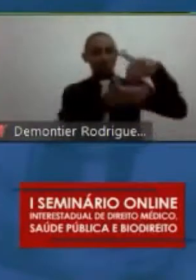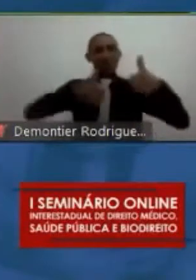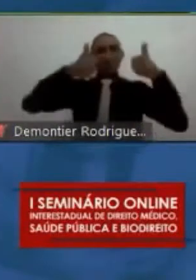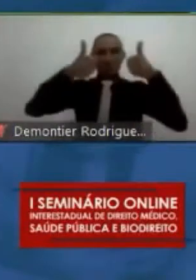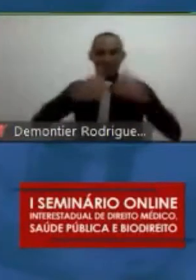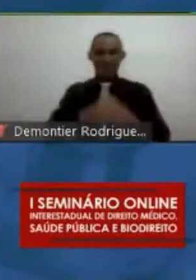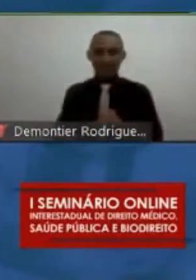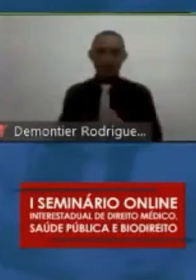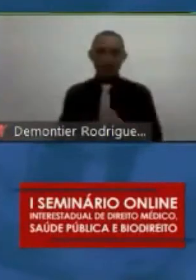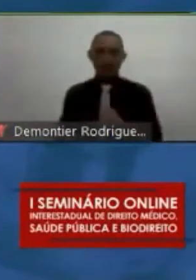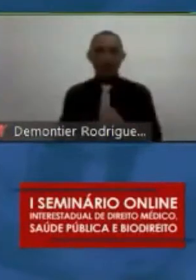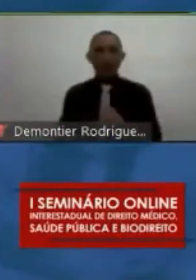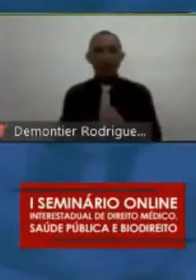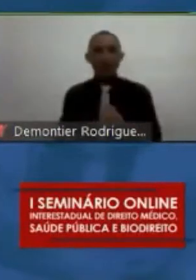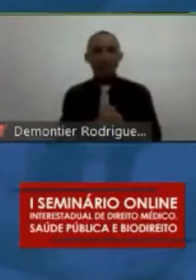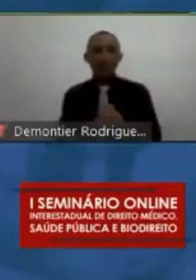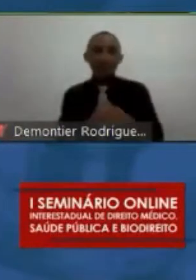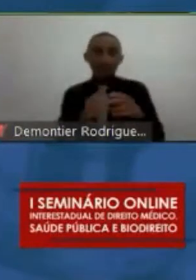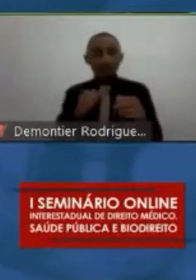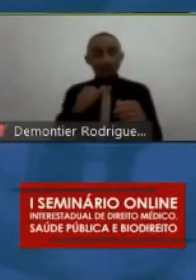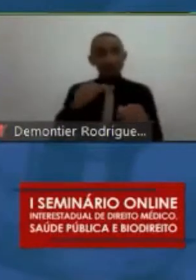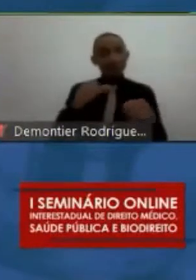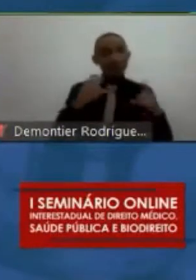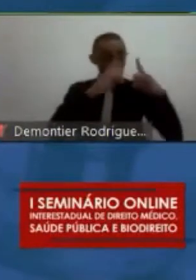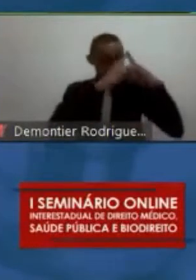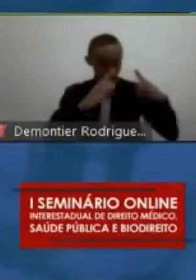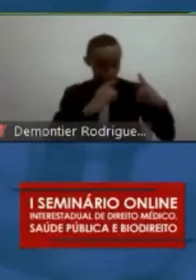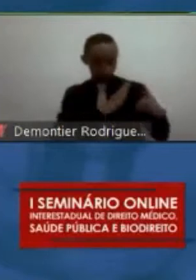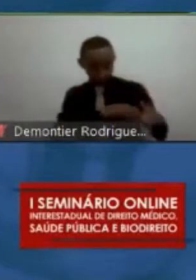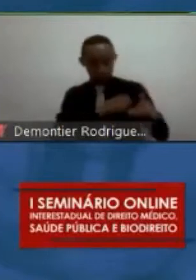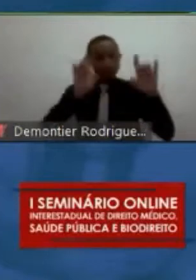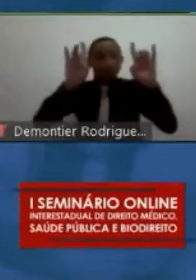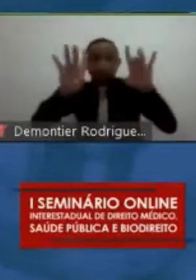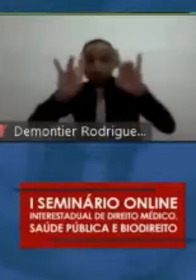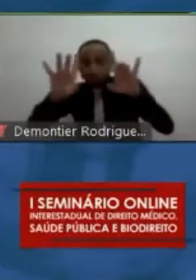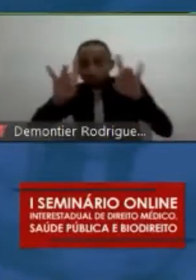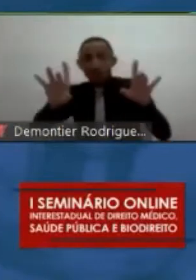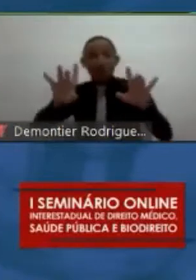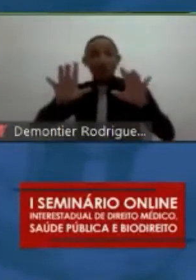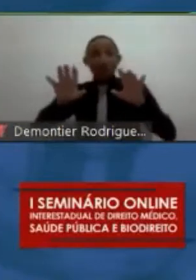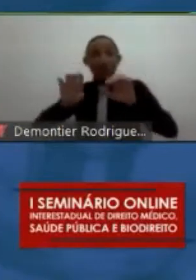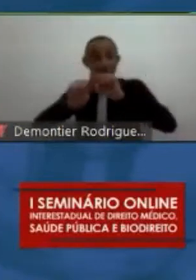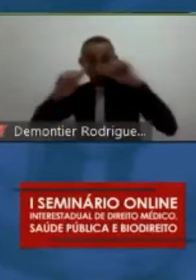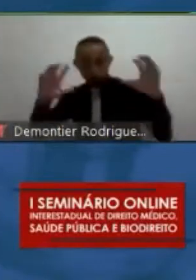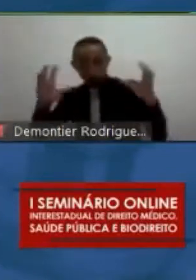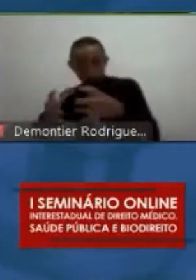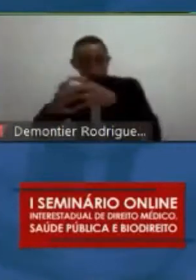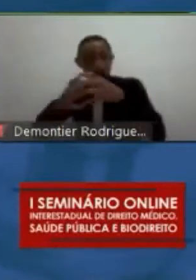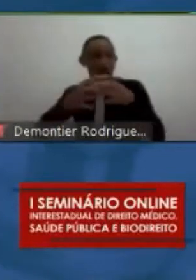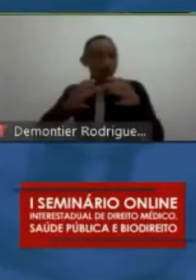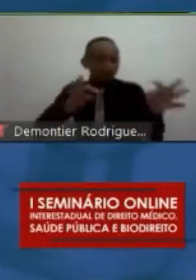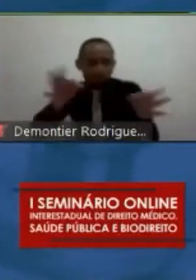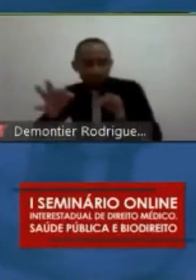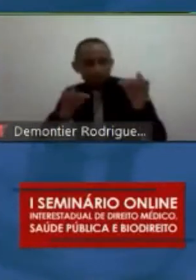Nós estamos, por parte do INCOR, fazendo um trabalho junto com a maior associação internacional nessa área de gestão do sangue